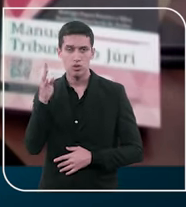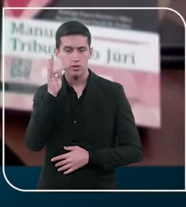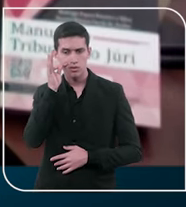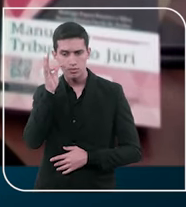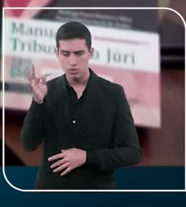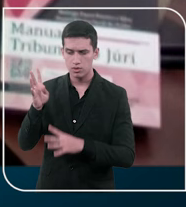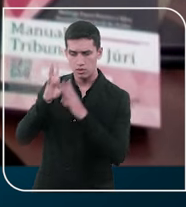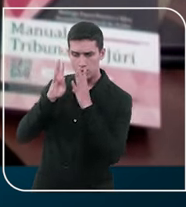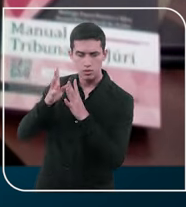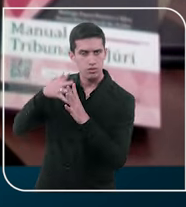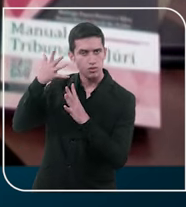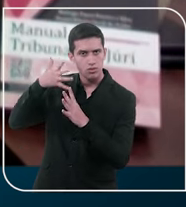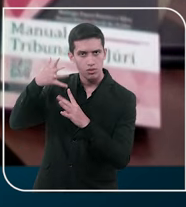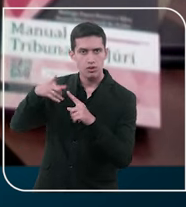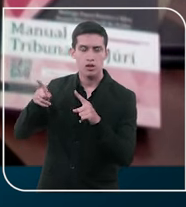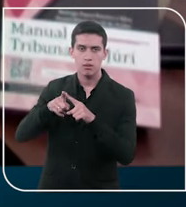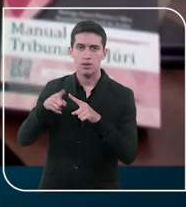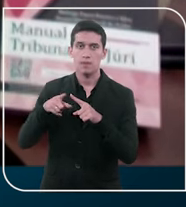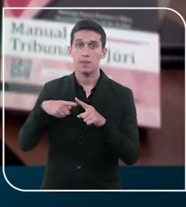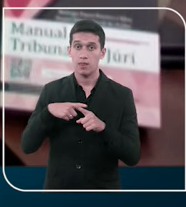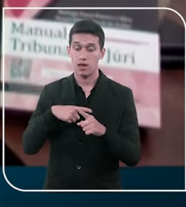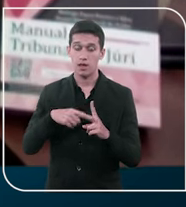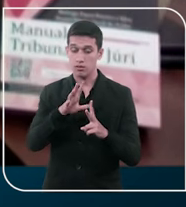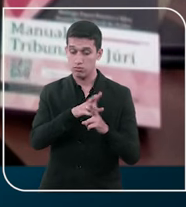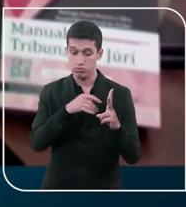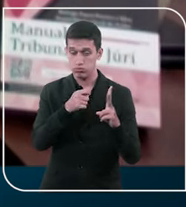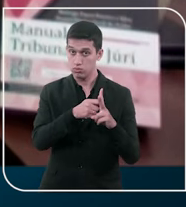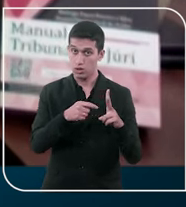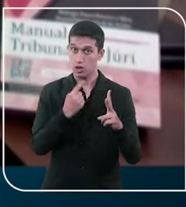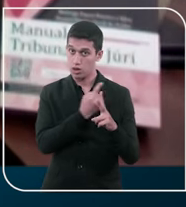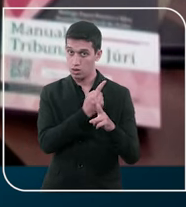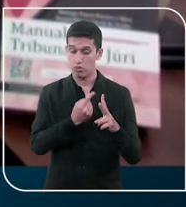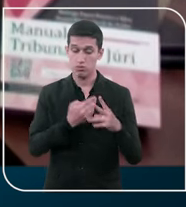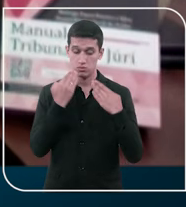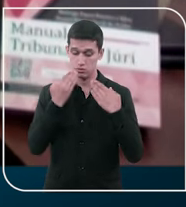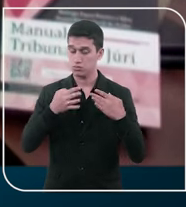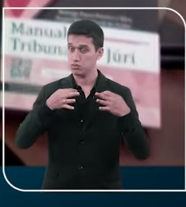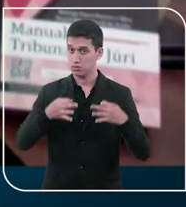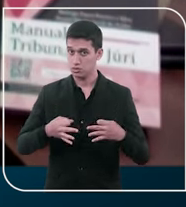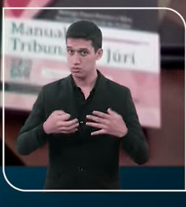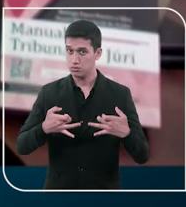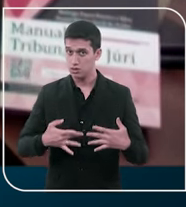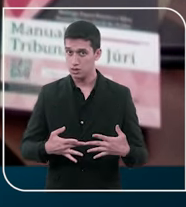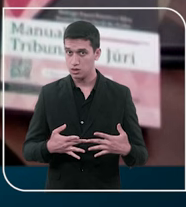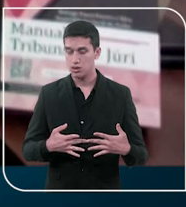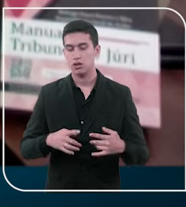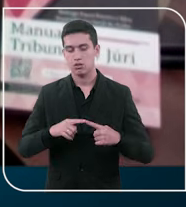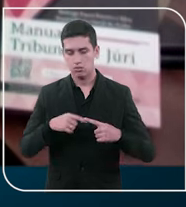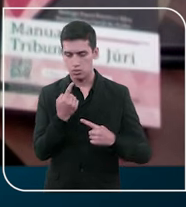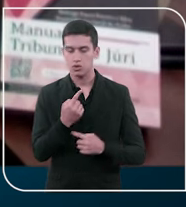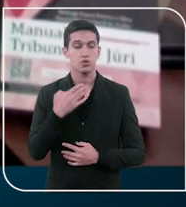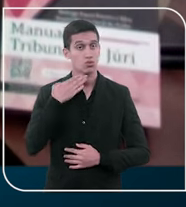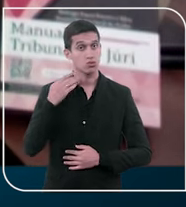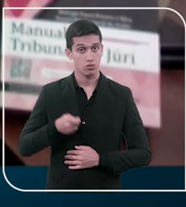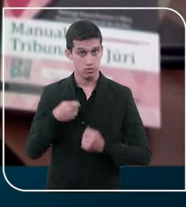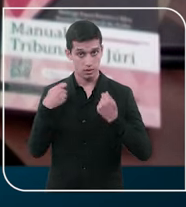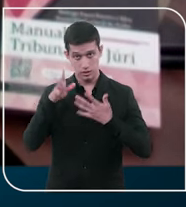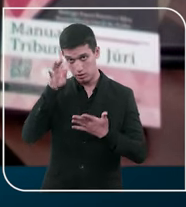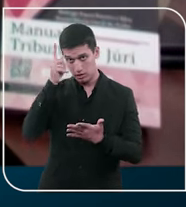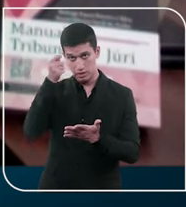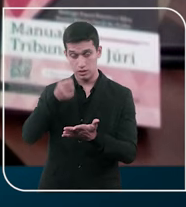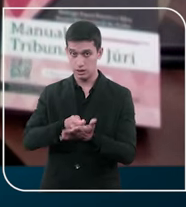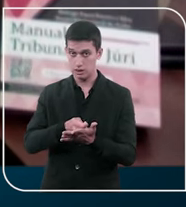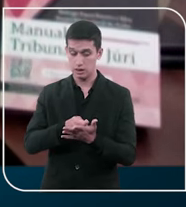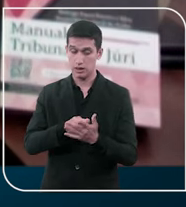de acusação, de defesa, tem as alegações das partes e, posteriormente, o juiz deve decidir